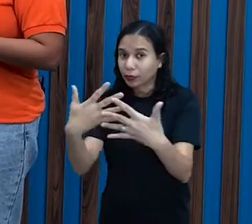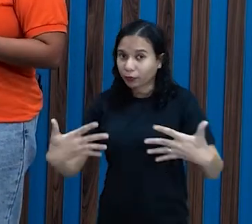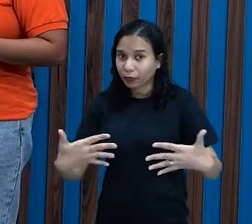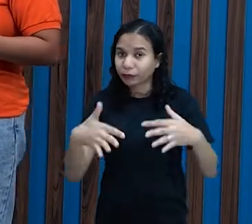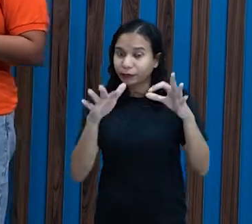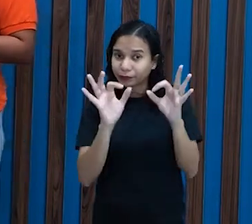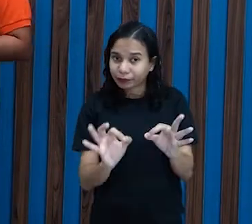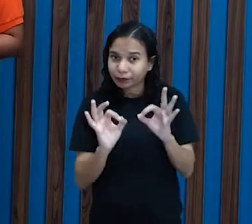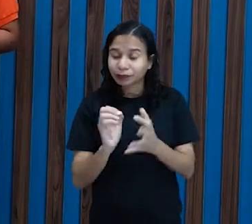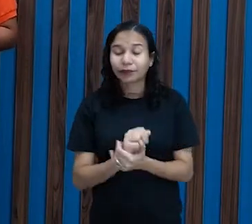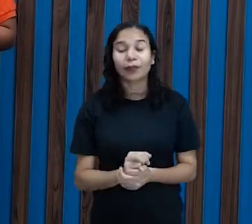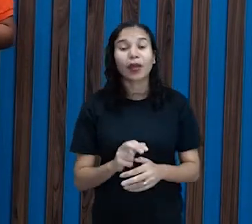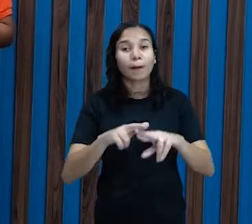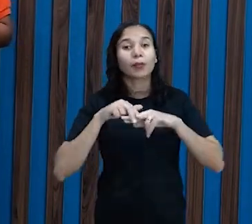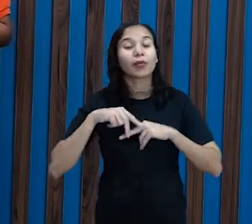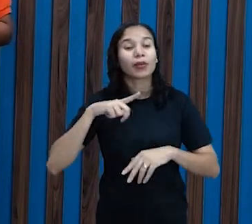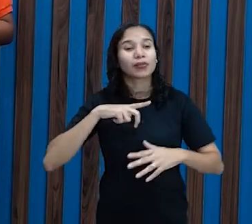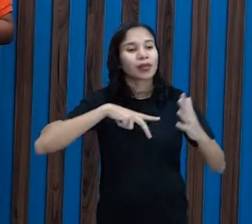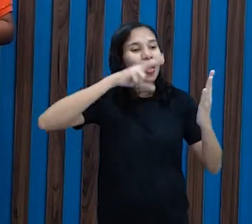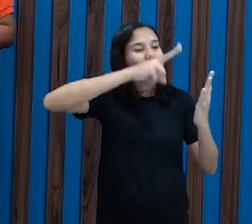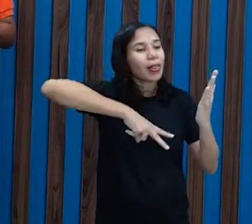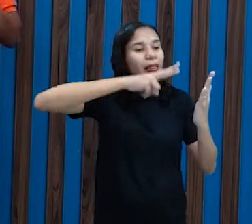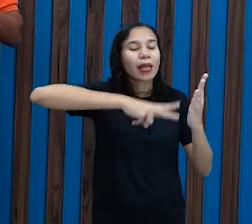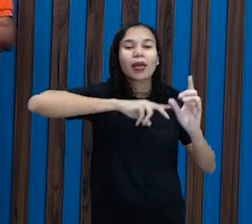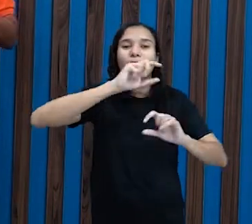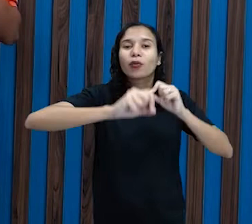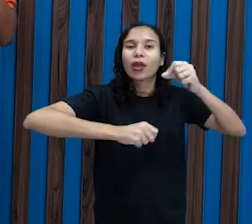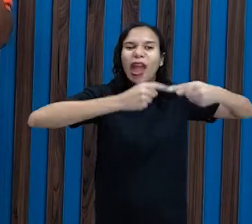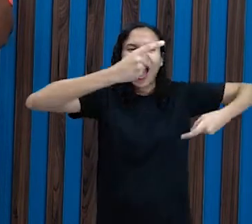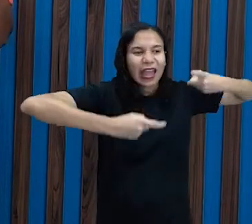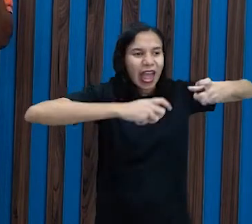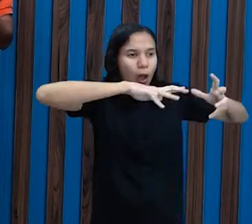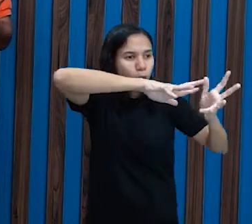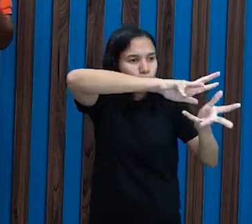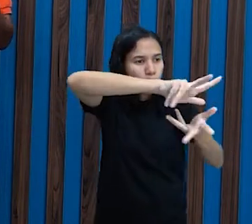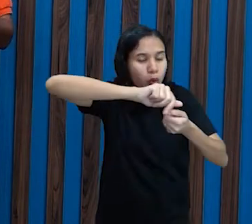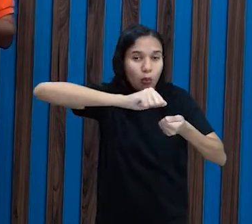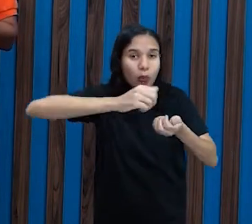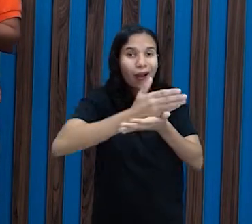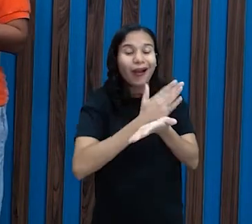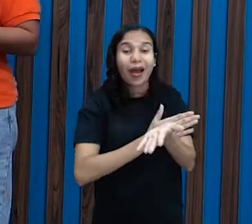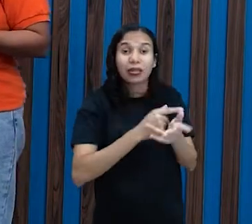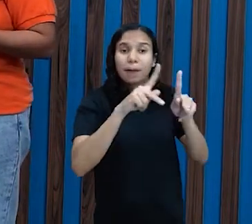Então, ó, a leitura de A Guerra dos Mundos, ela foi planejada.